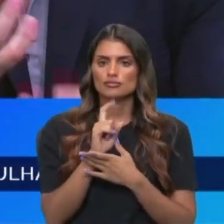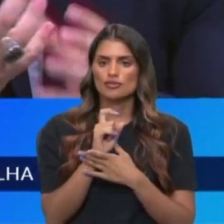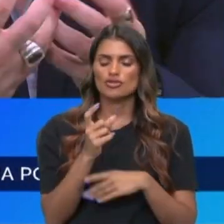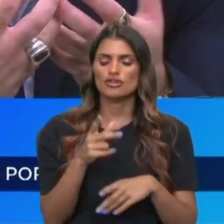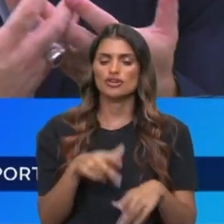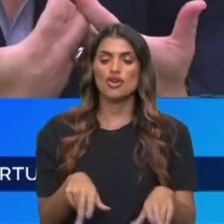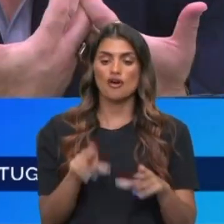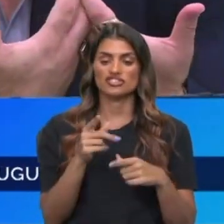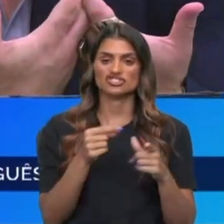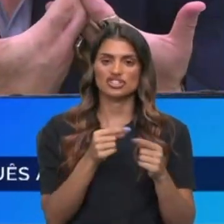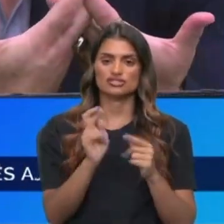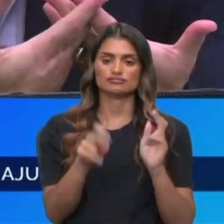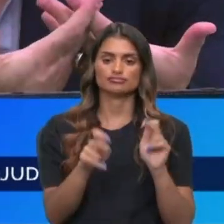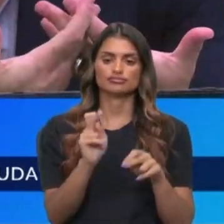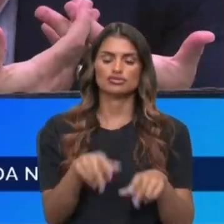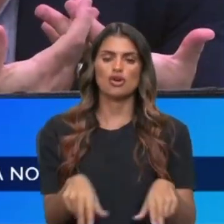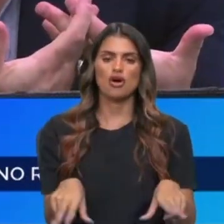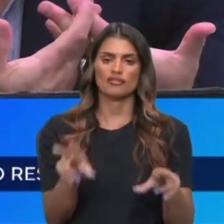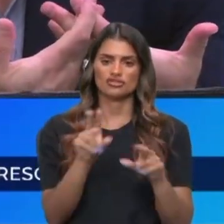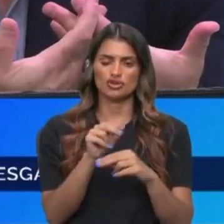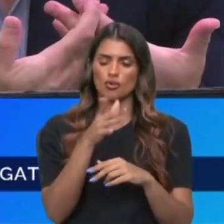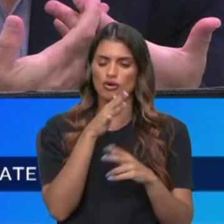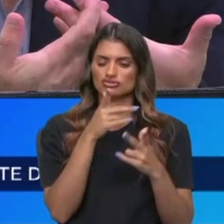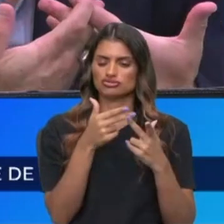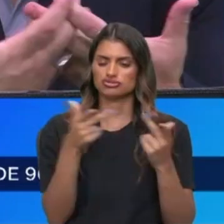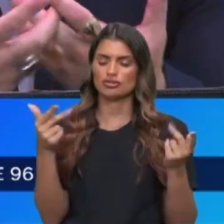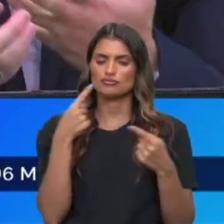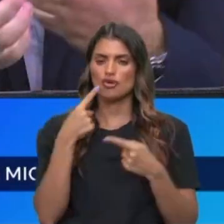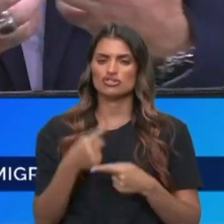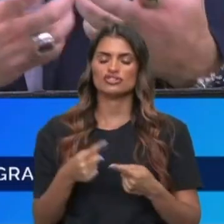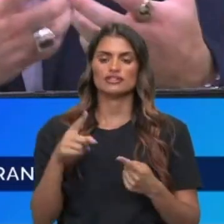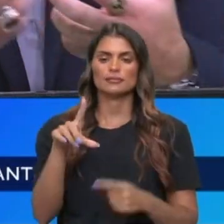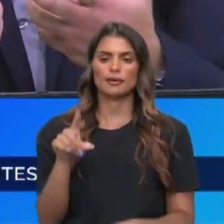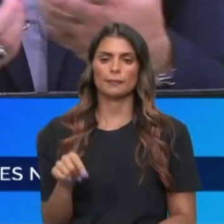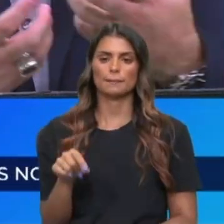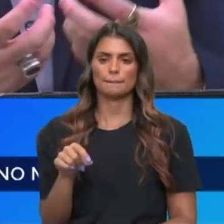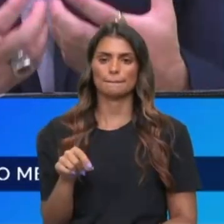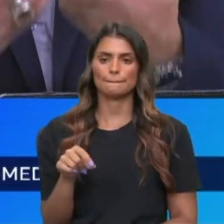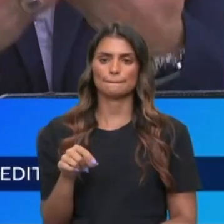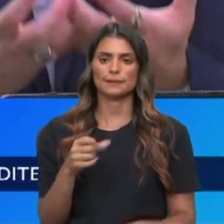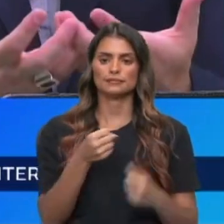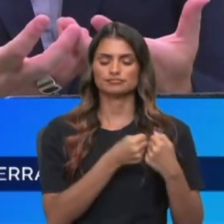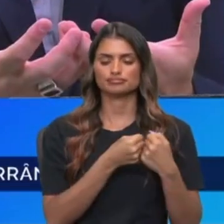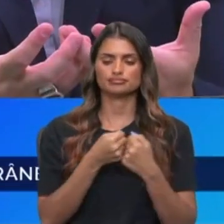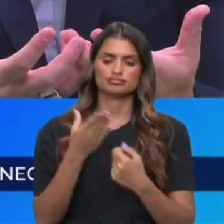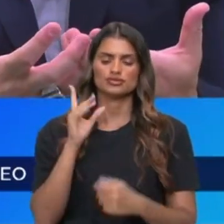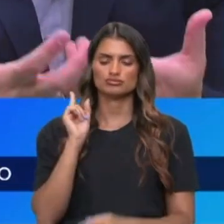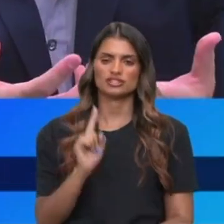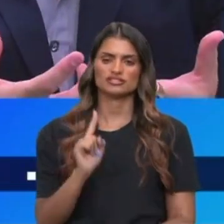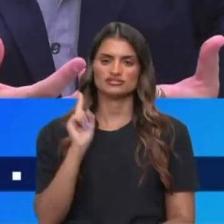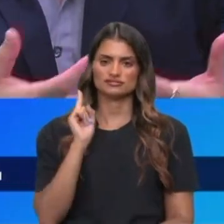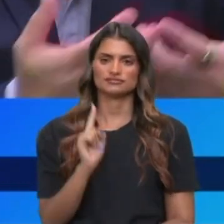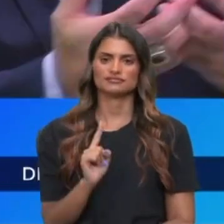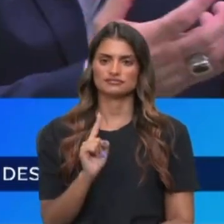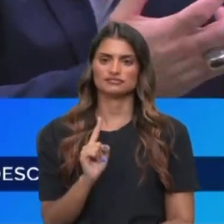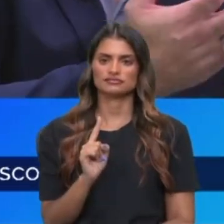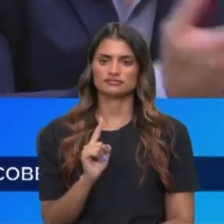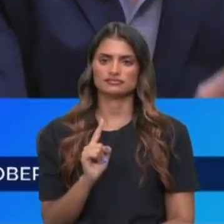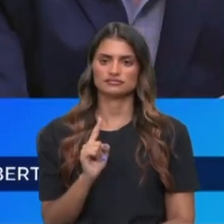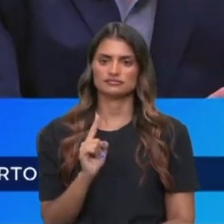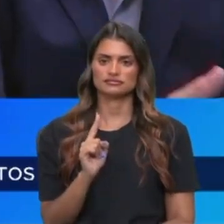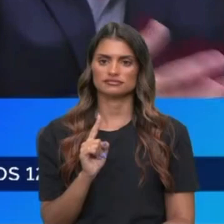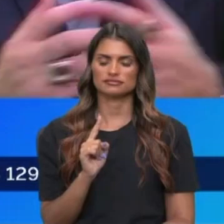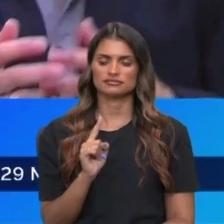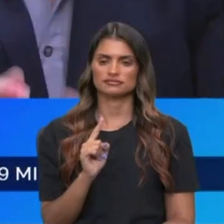estrelas. E, portanto, isto é uma tapeçaria de cores que nos mostra também esta luta entre forças fundamentais da natureza, neste caso